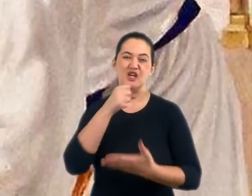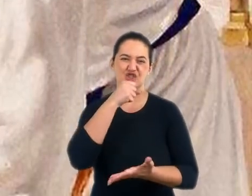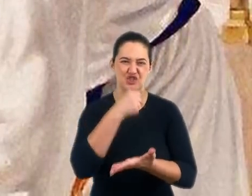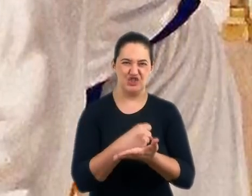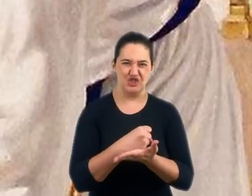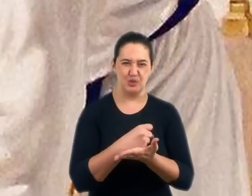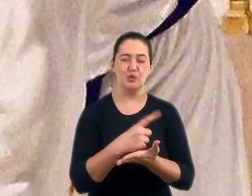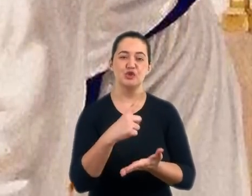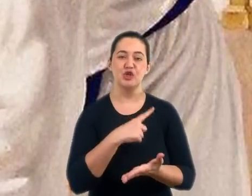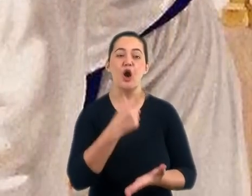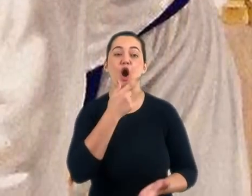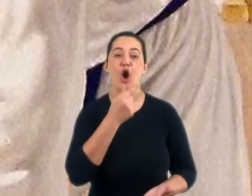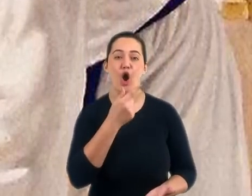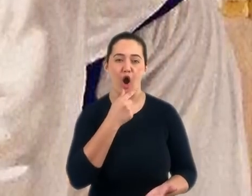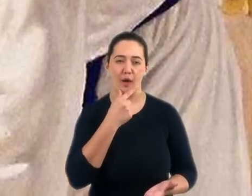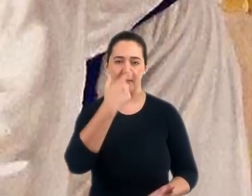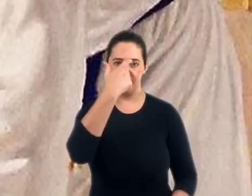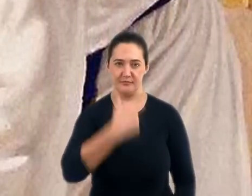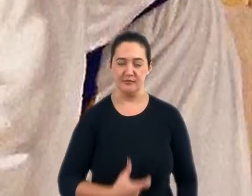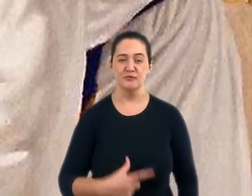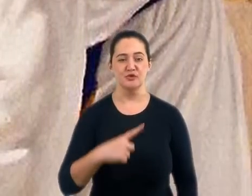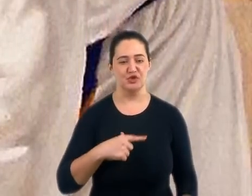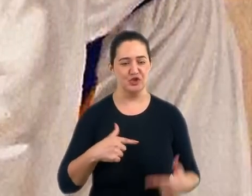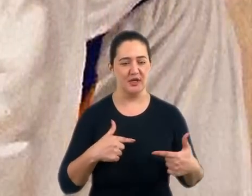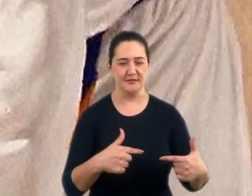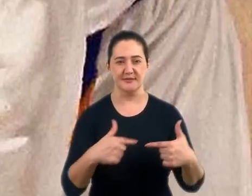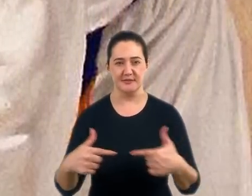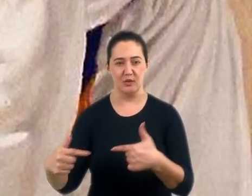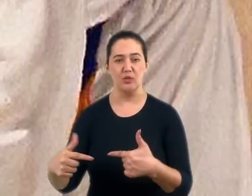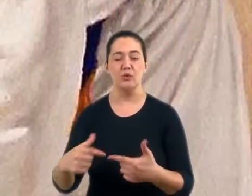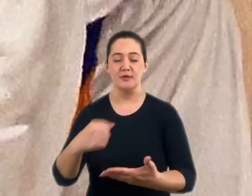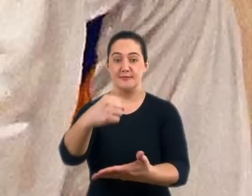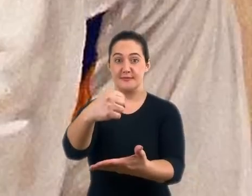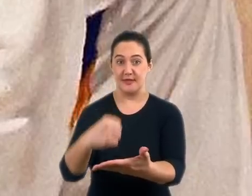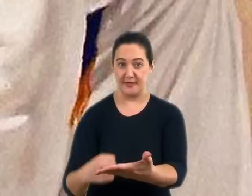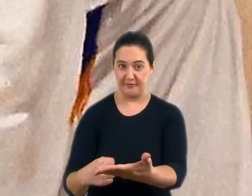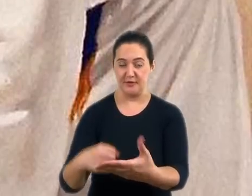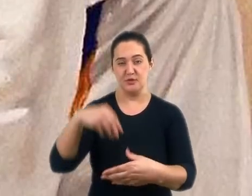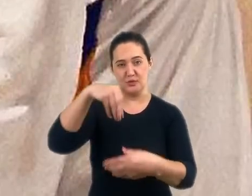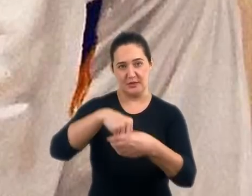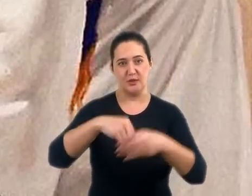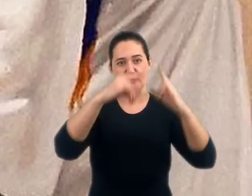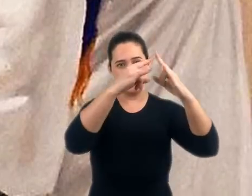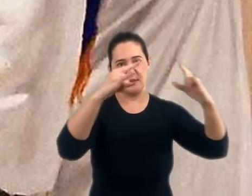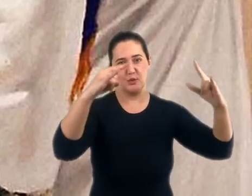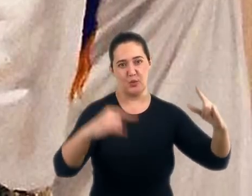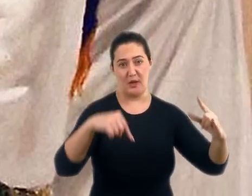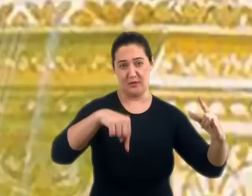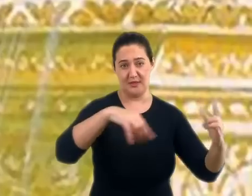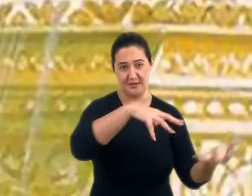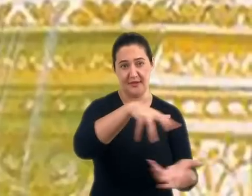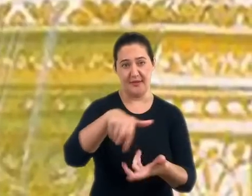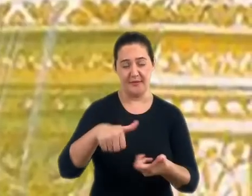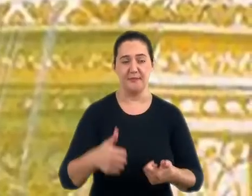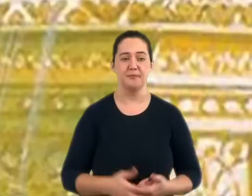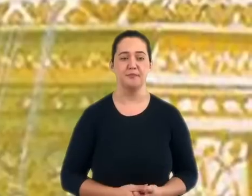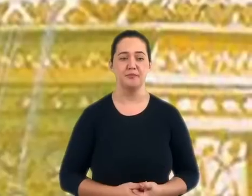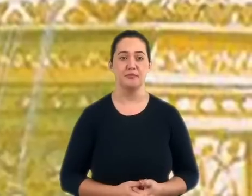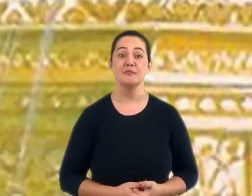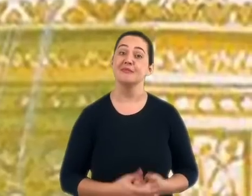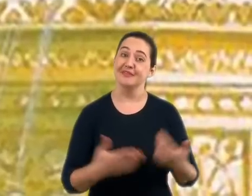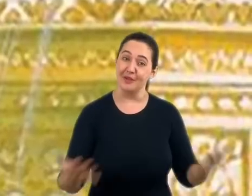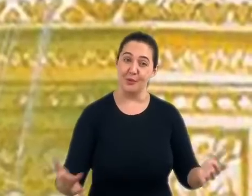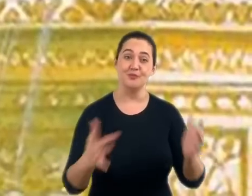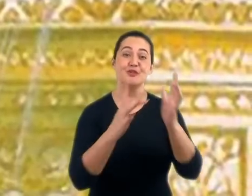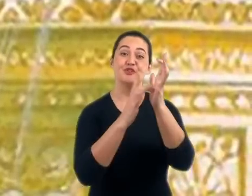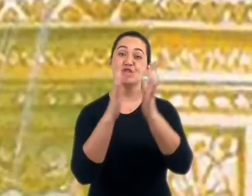Testamento eram homens que realizavam tarefas de sacrifício no santuário aqui da terra. Logo,